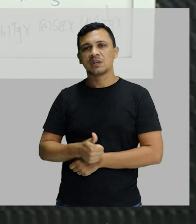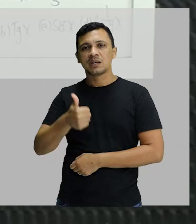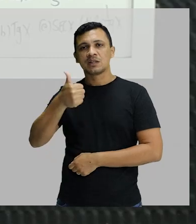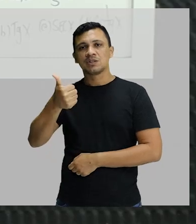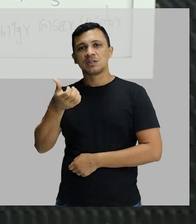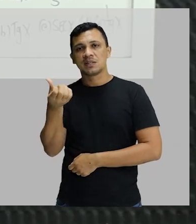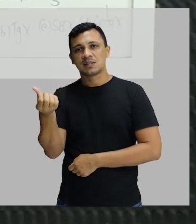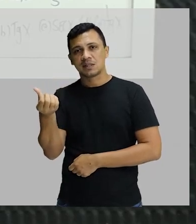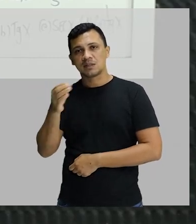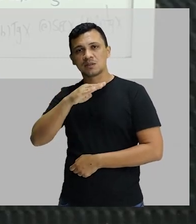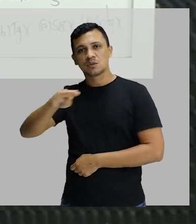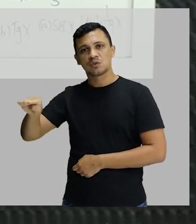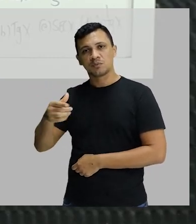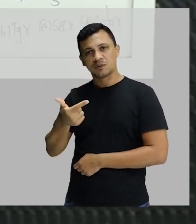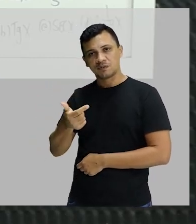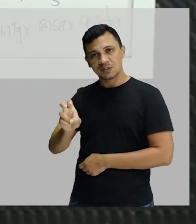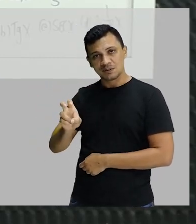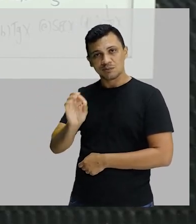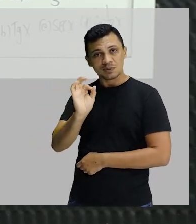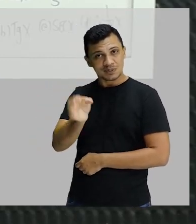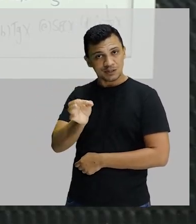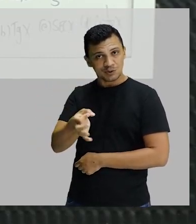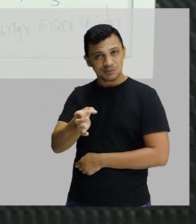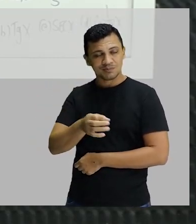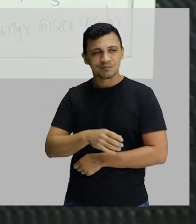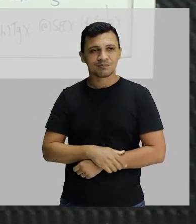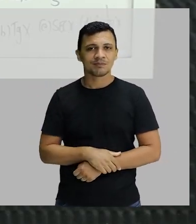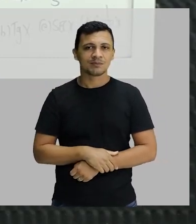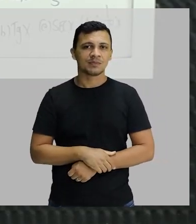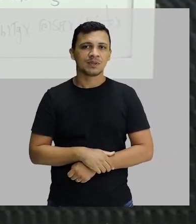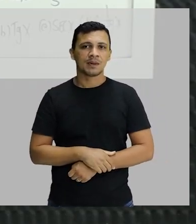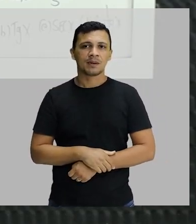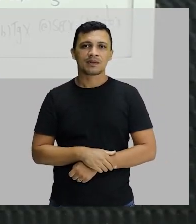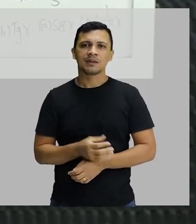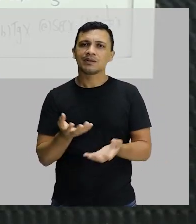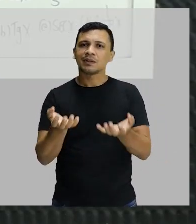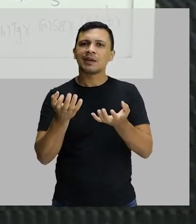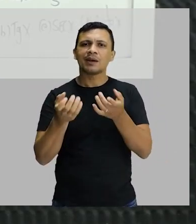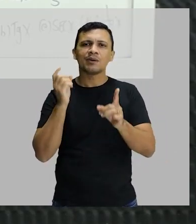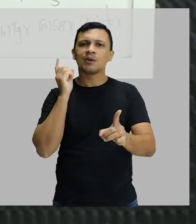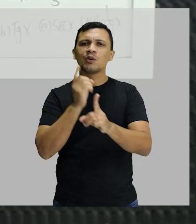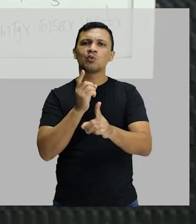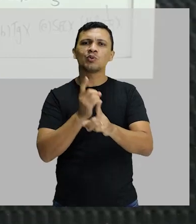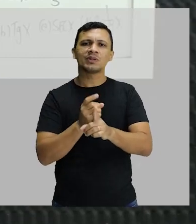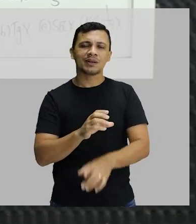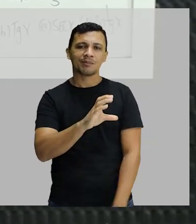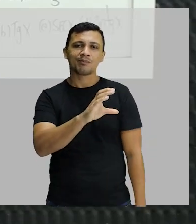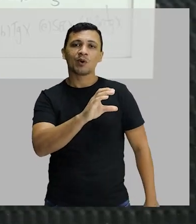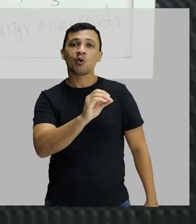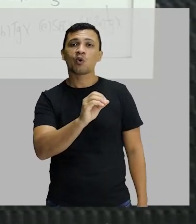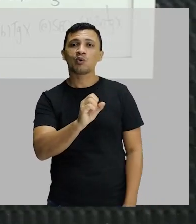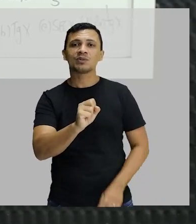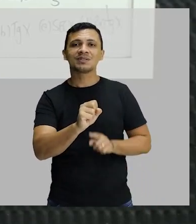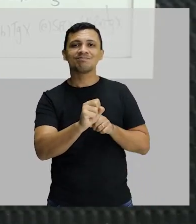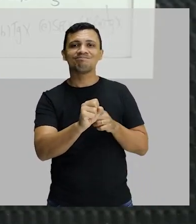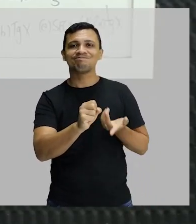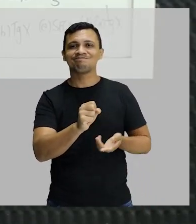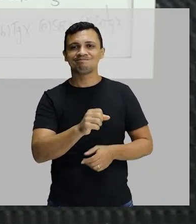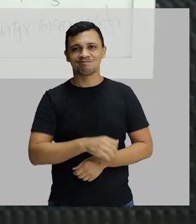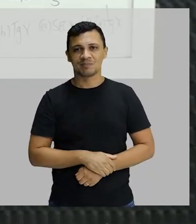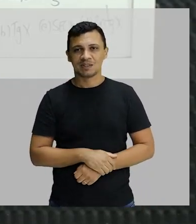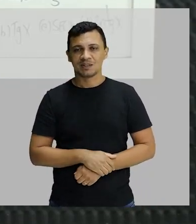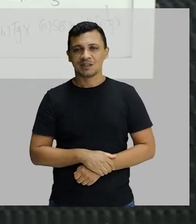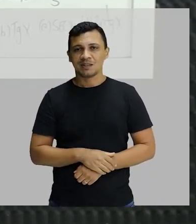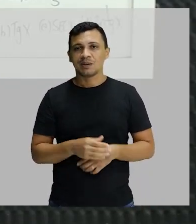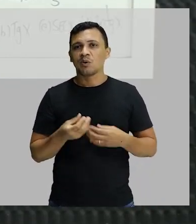16/25. Certinho? Beleza. Só que eu quero saber, galera, é o valor do cosseno, né? Não do cosseno